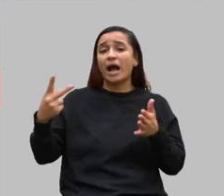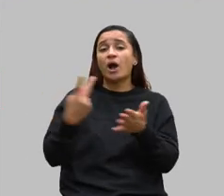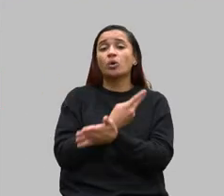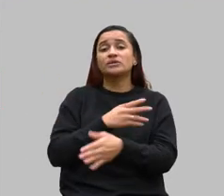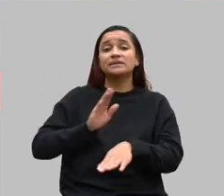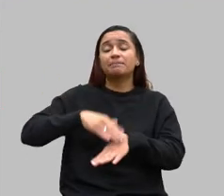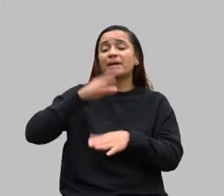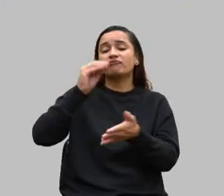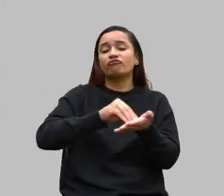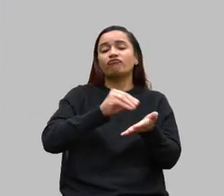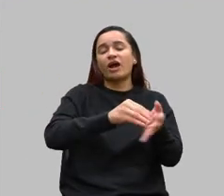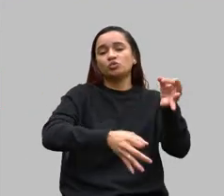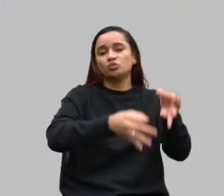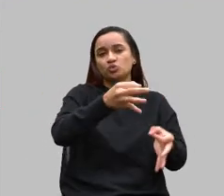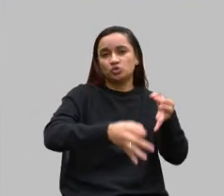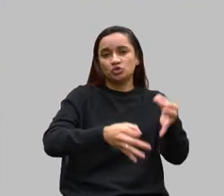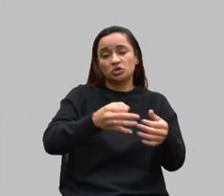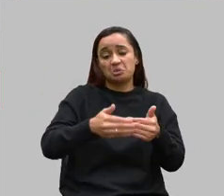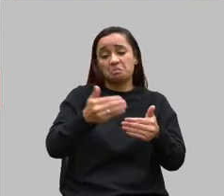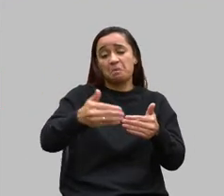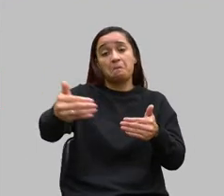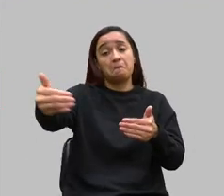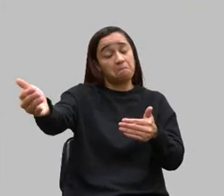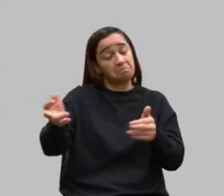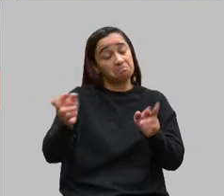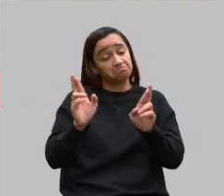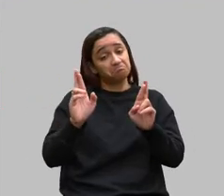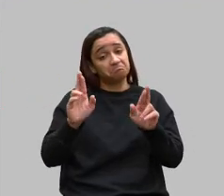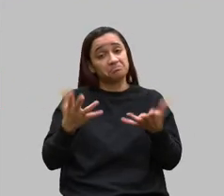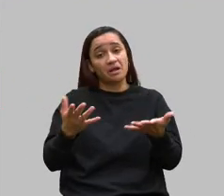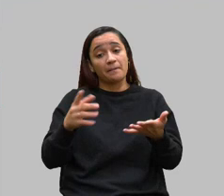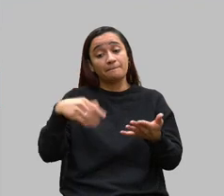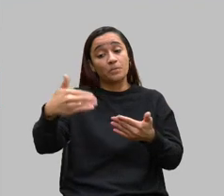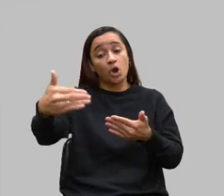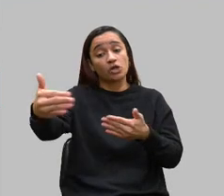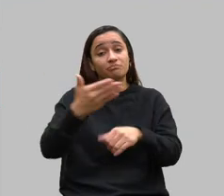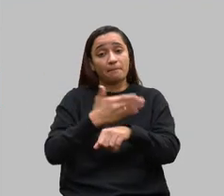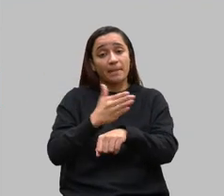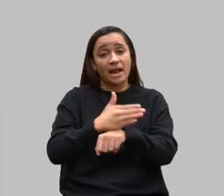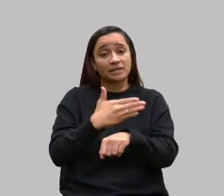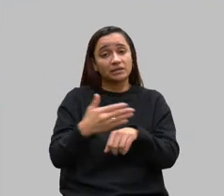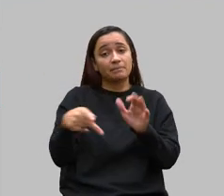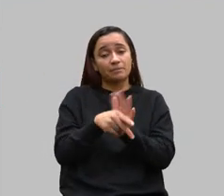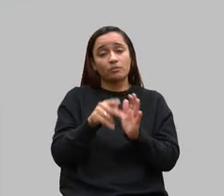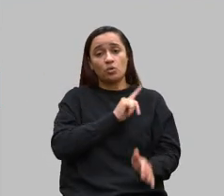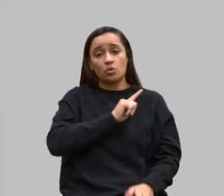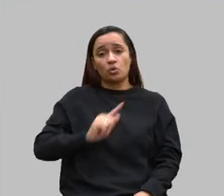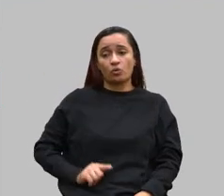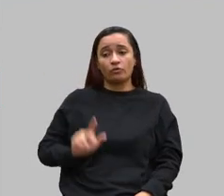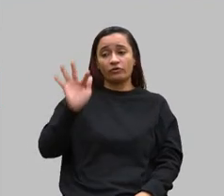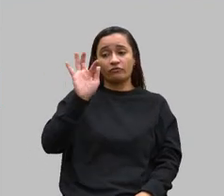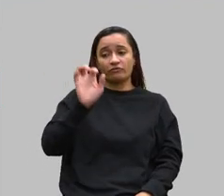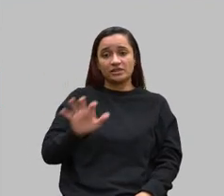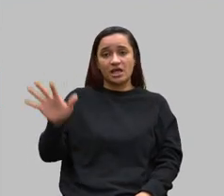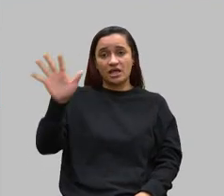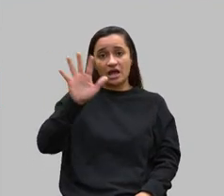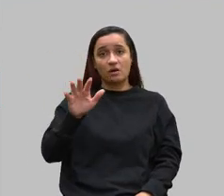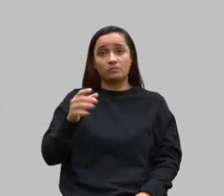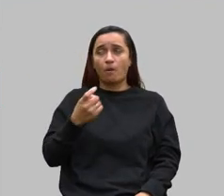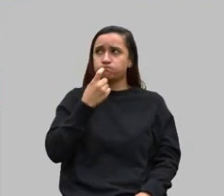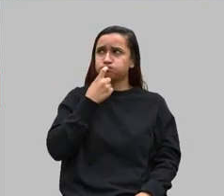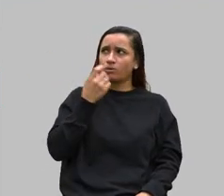injustiças nas próximas renovações né nas próximas ações do governo federal eh recentemente estivemos